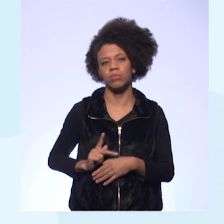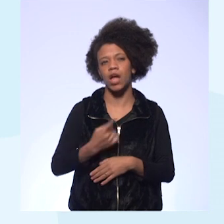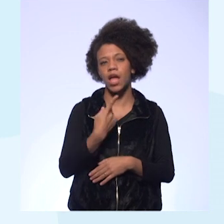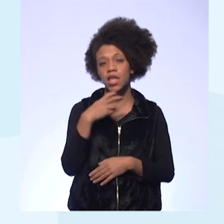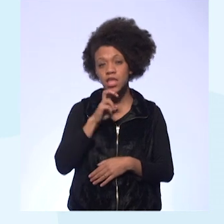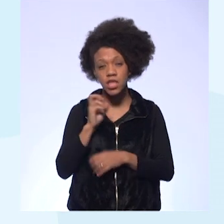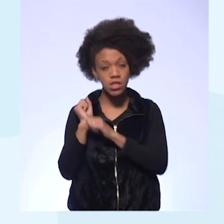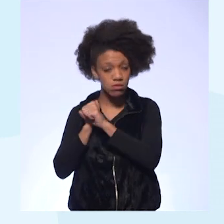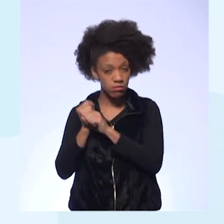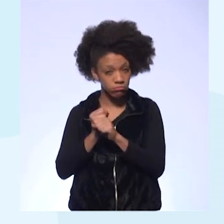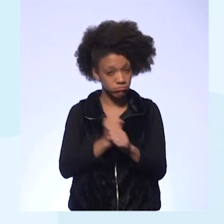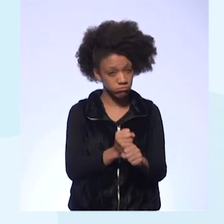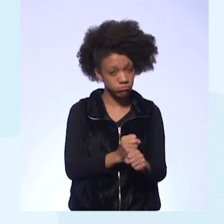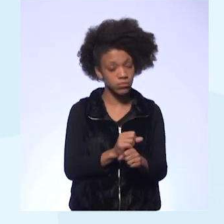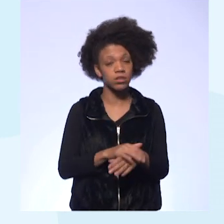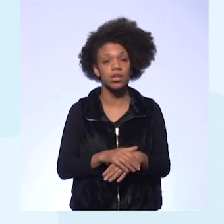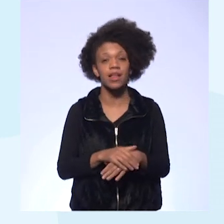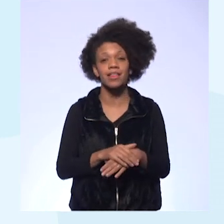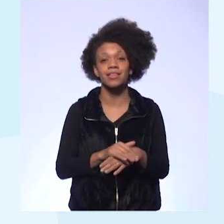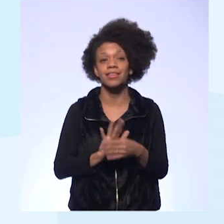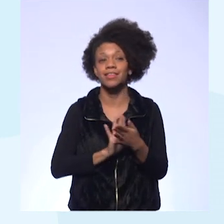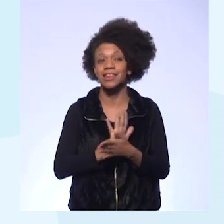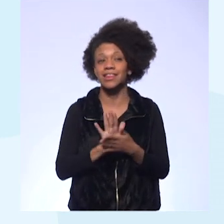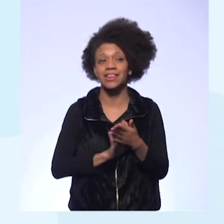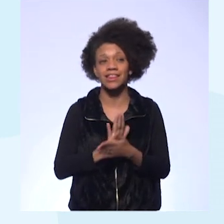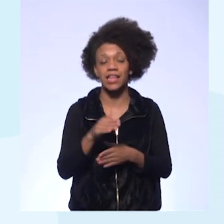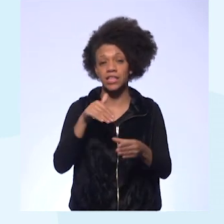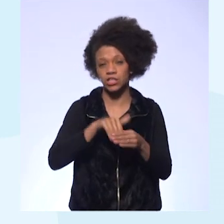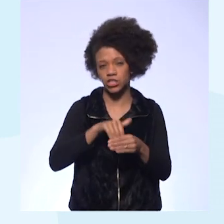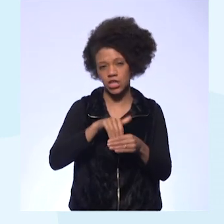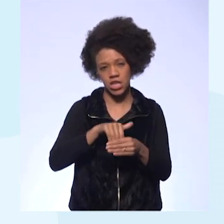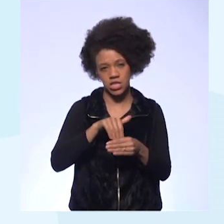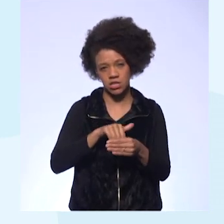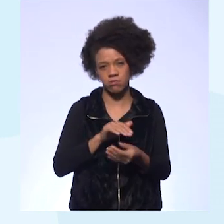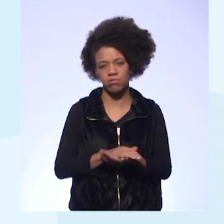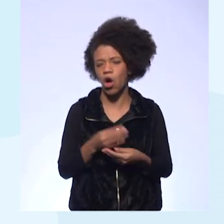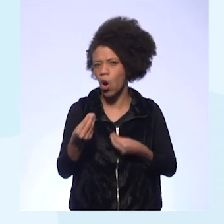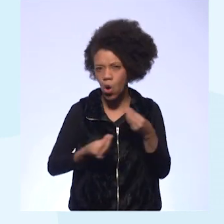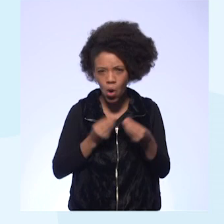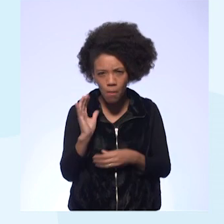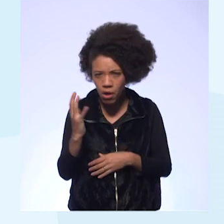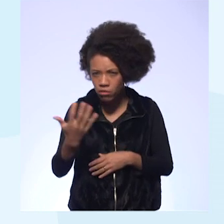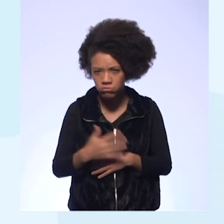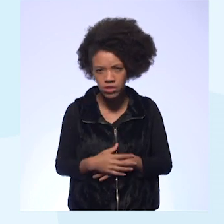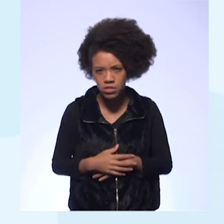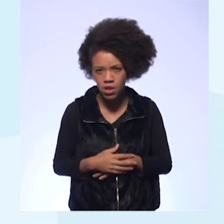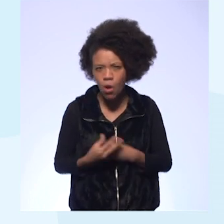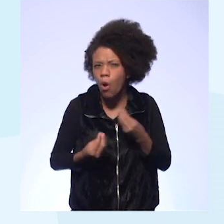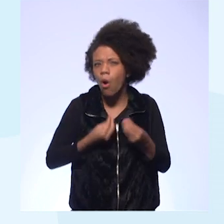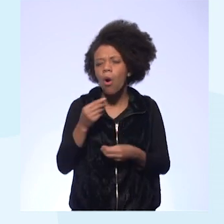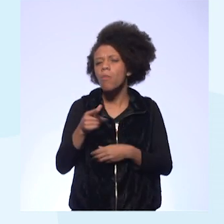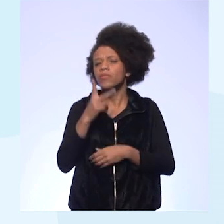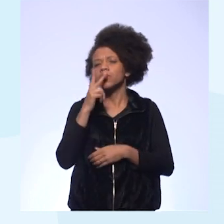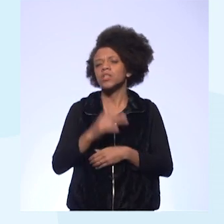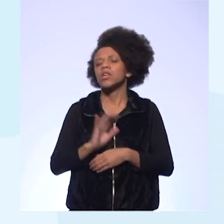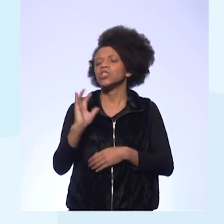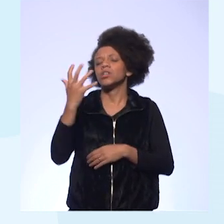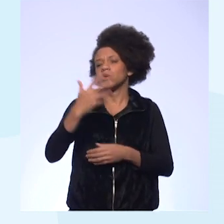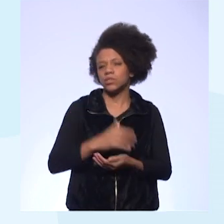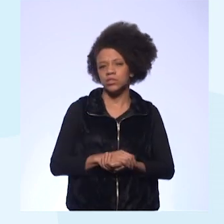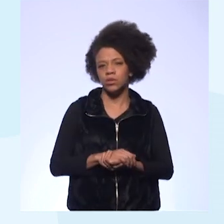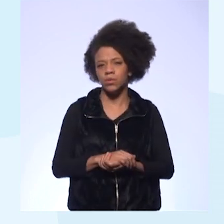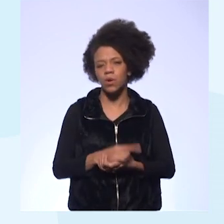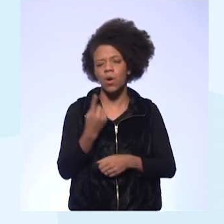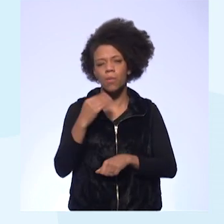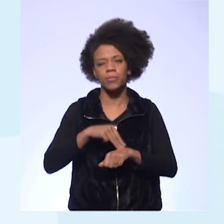anos consecutivos sem ganhar uma eleição. Como isso foi possível? Como vocês acham que isso aconteceu?